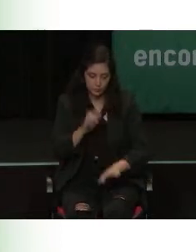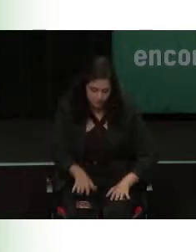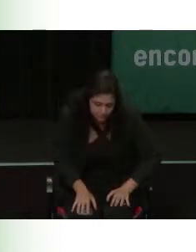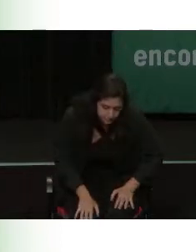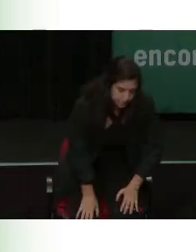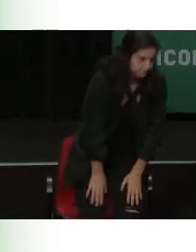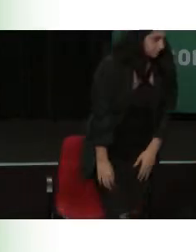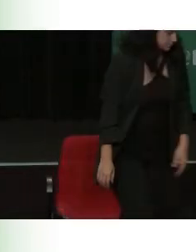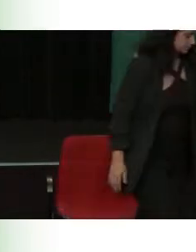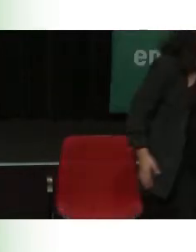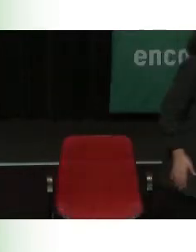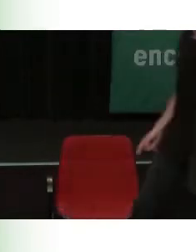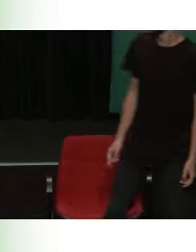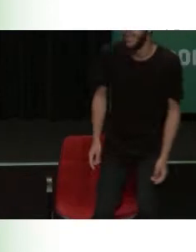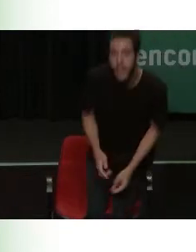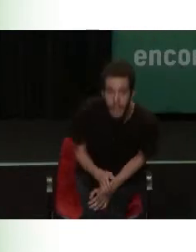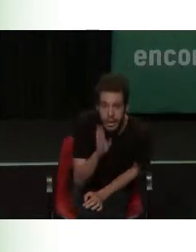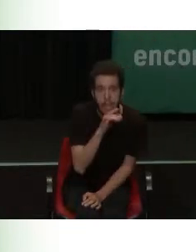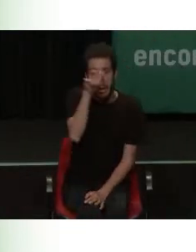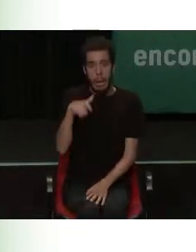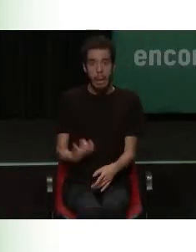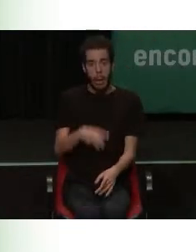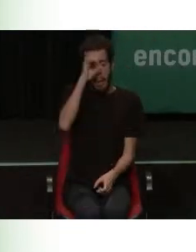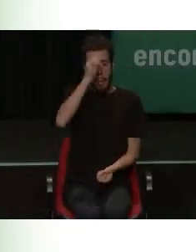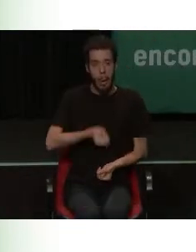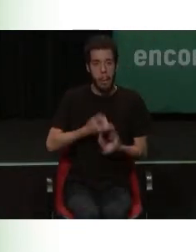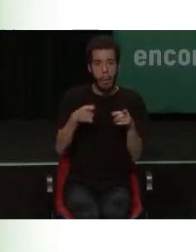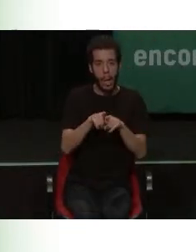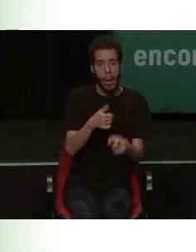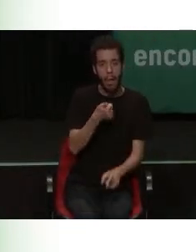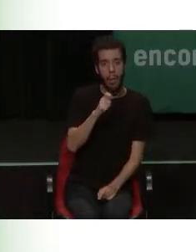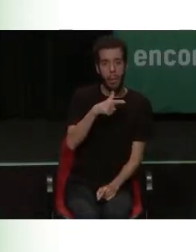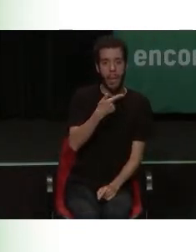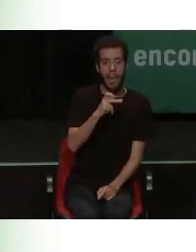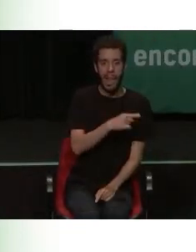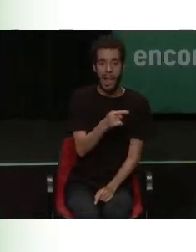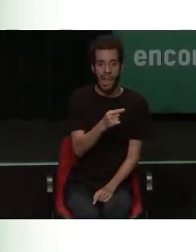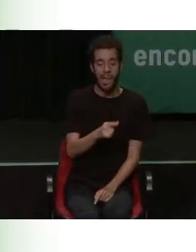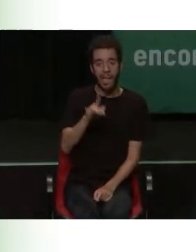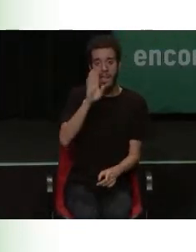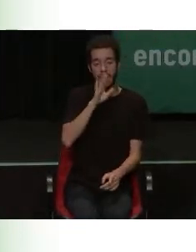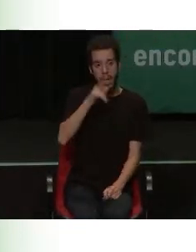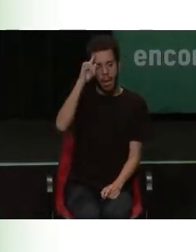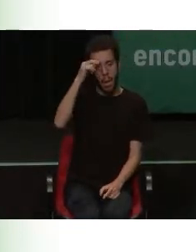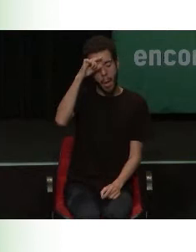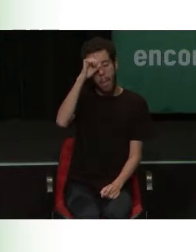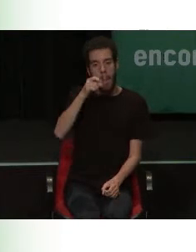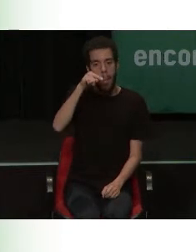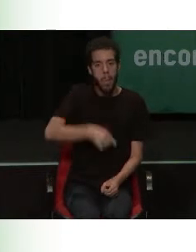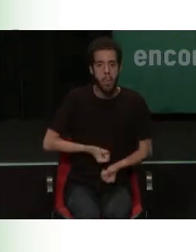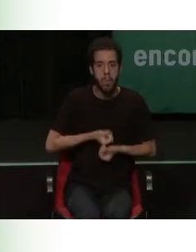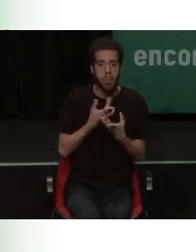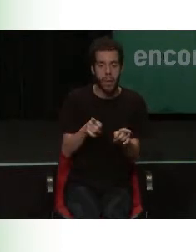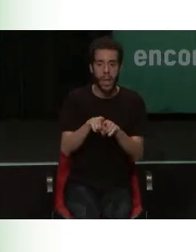a impulsividade, quanto mais impulsividade, portanto é o beta negativo, quanto mais impulsividade, menos a exposição ao